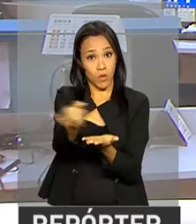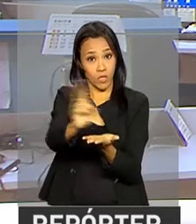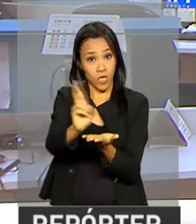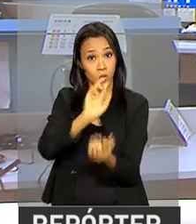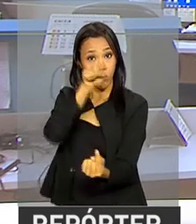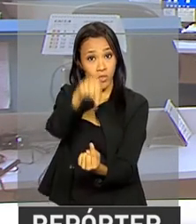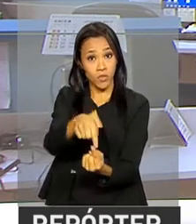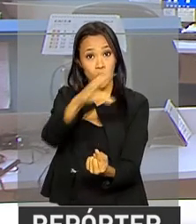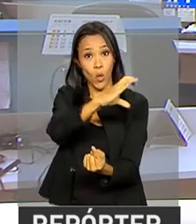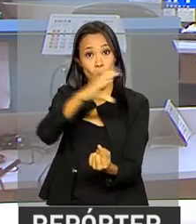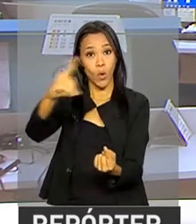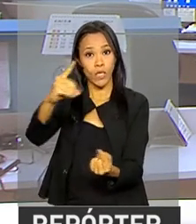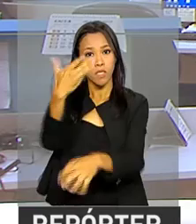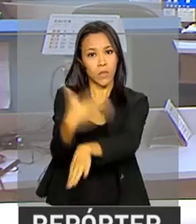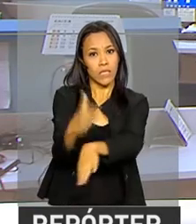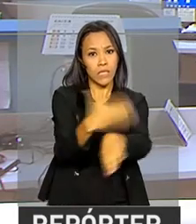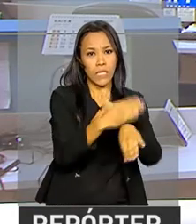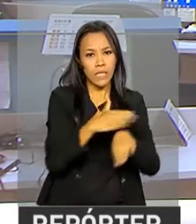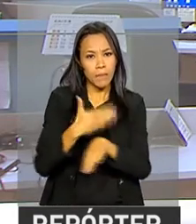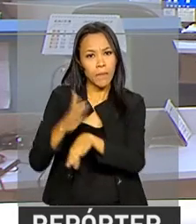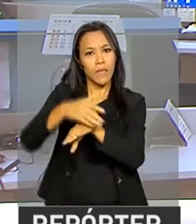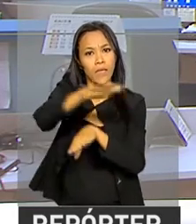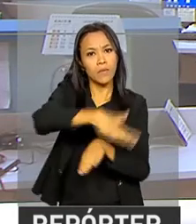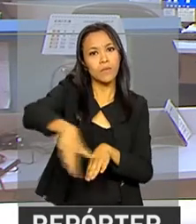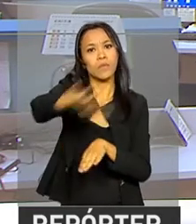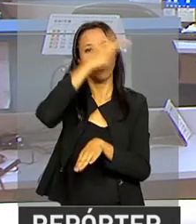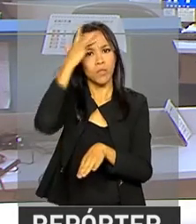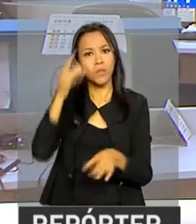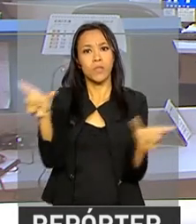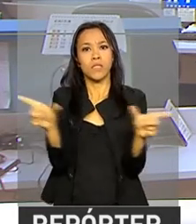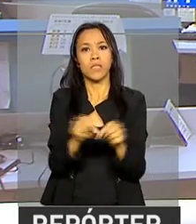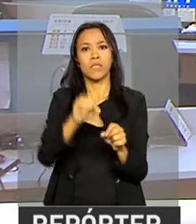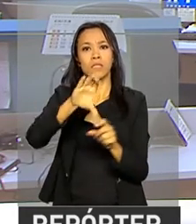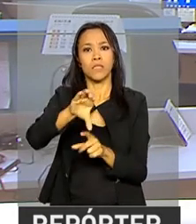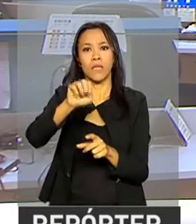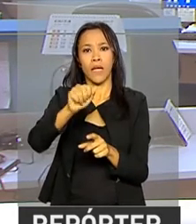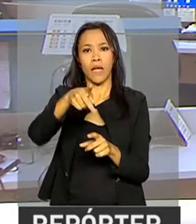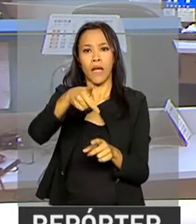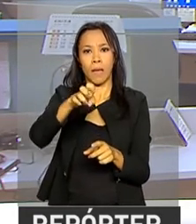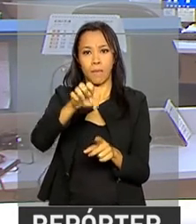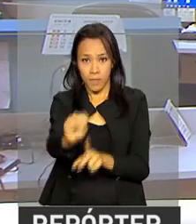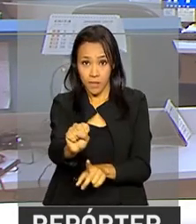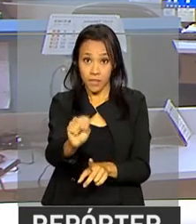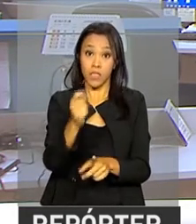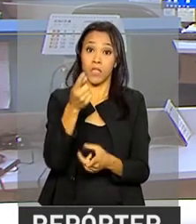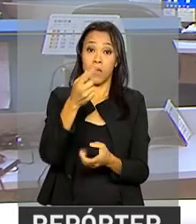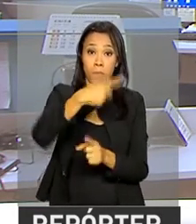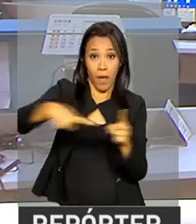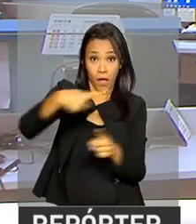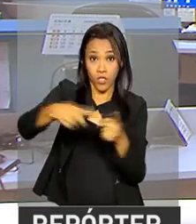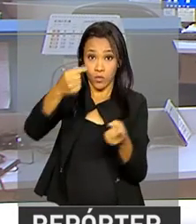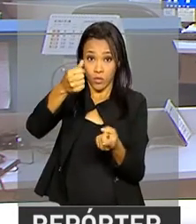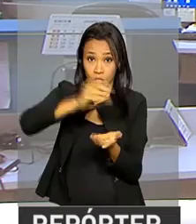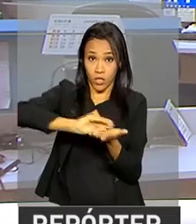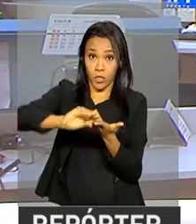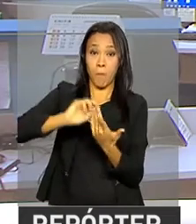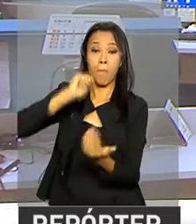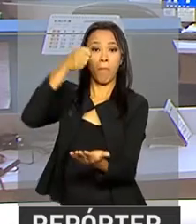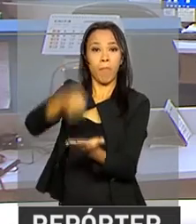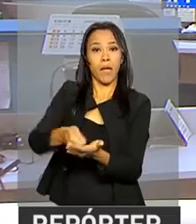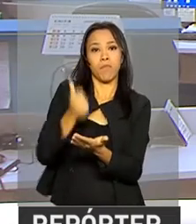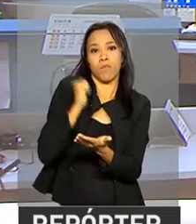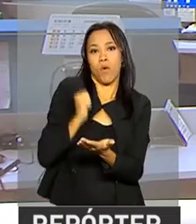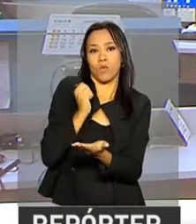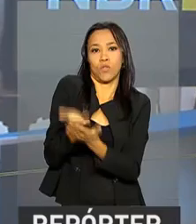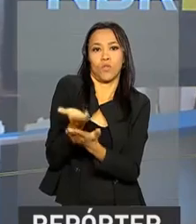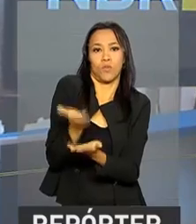aperfeiçoamento de pessoal de nível superior a cap parte dos recursos vai para o pagamento de bolsas